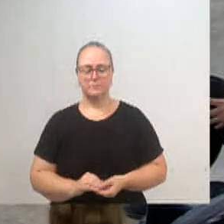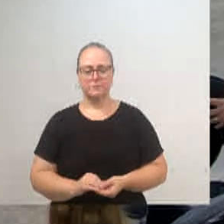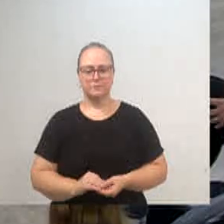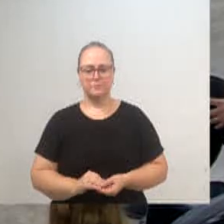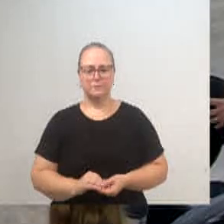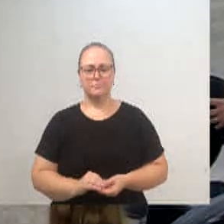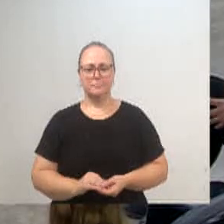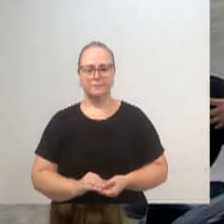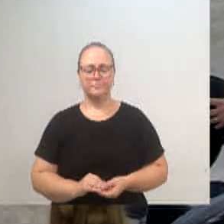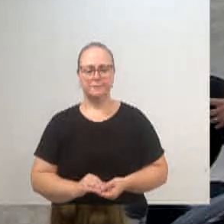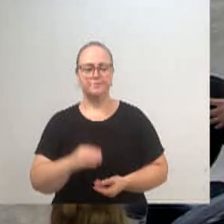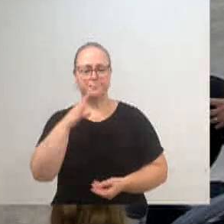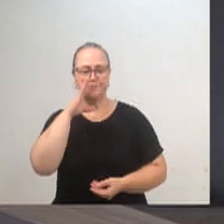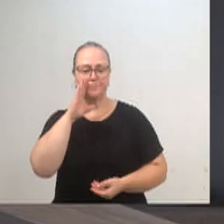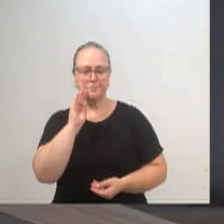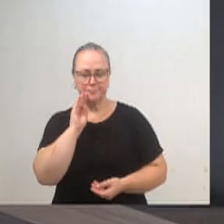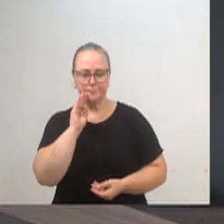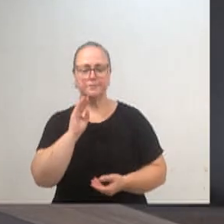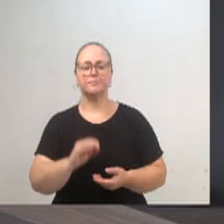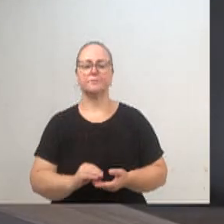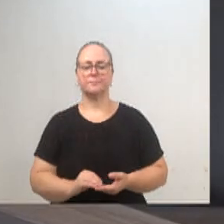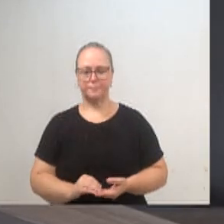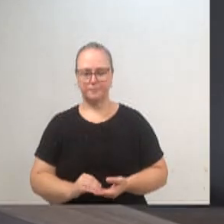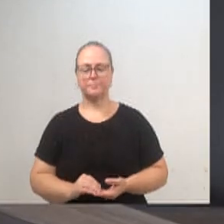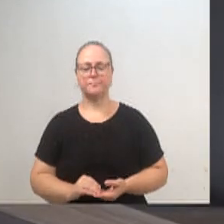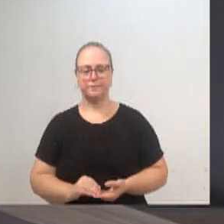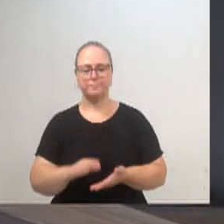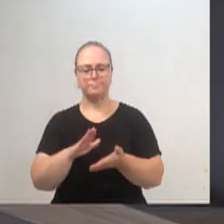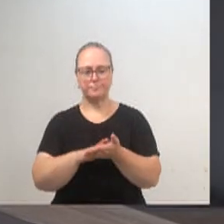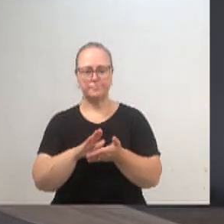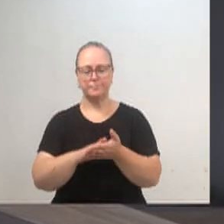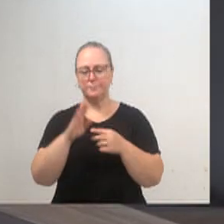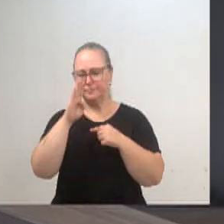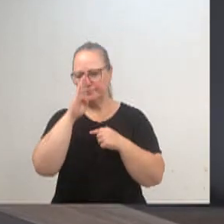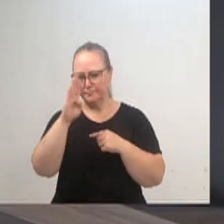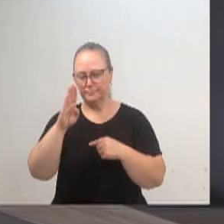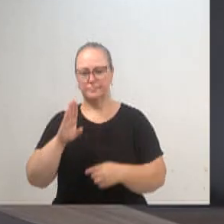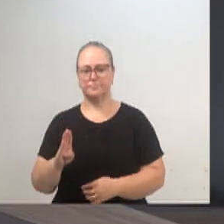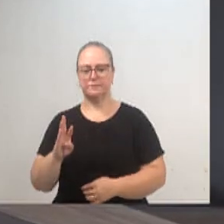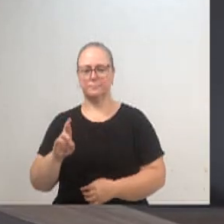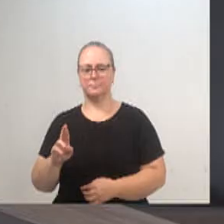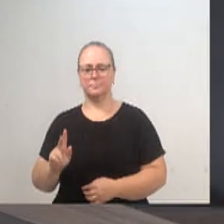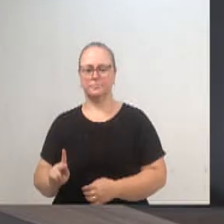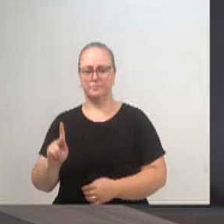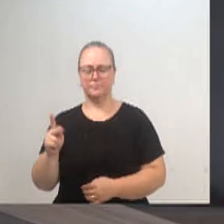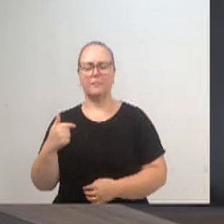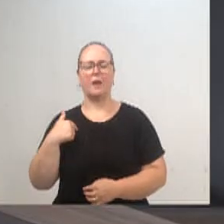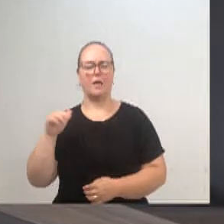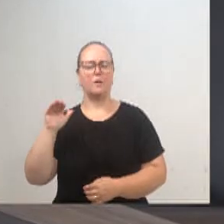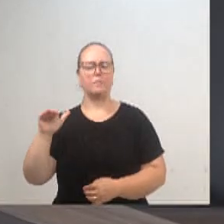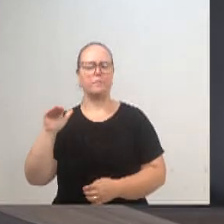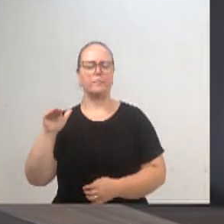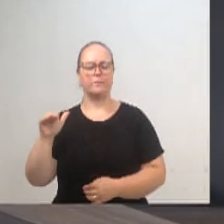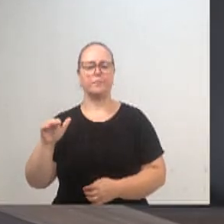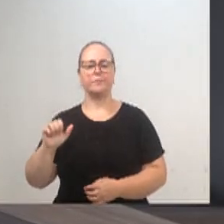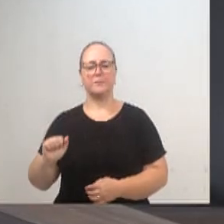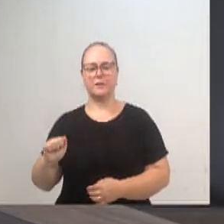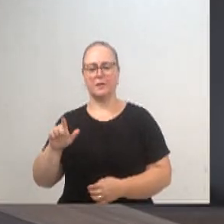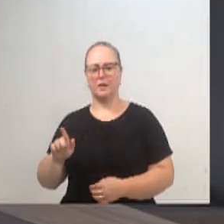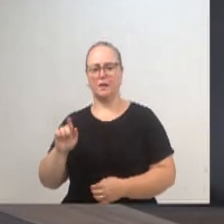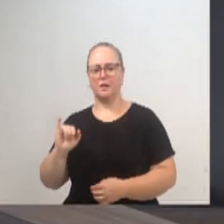Vereador Bruno Win, parabéns pela fala, principalmente no que tange a BRK. E aí eu venho fazer um chamamento aqui com relação à AGIR. A